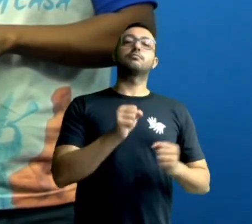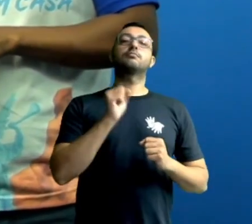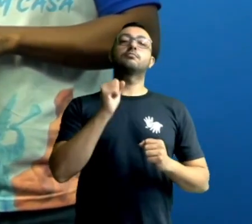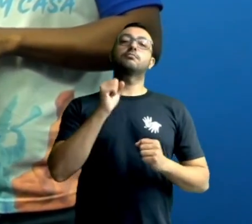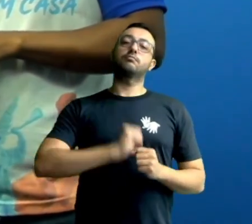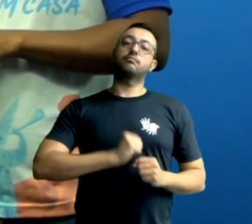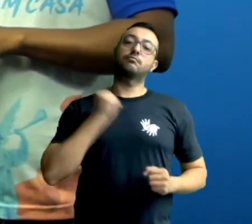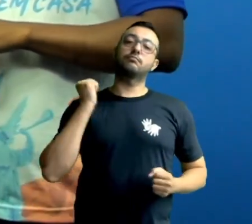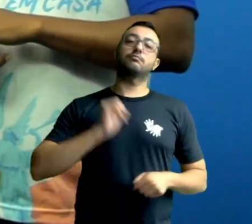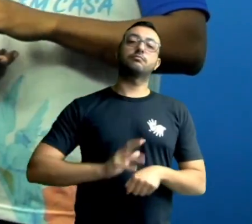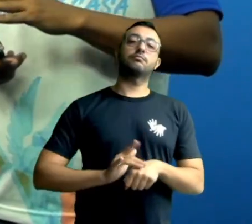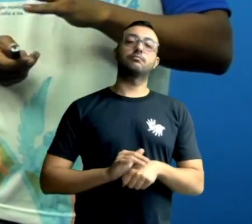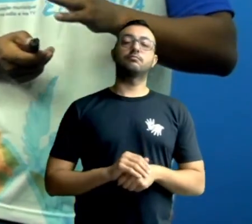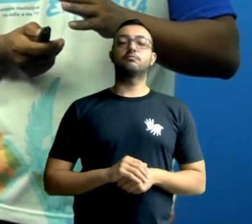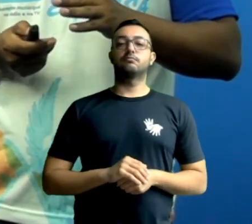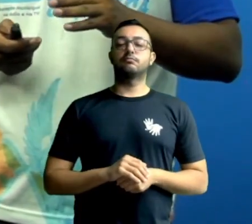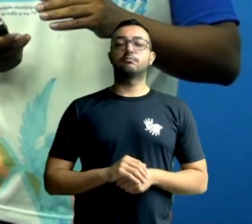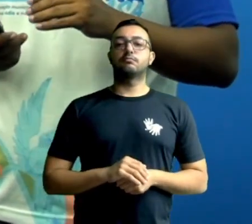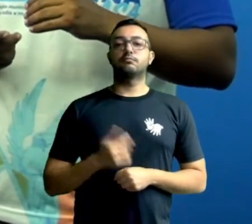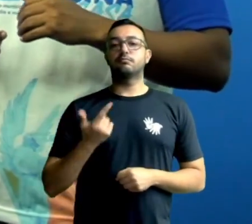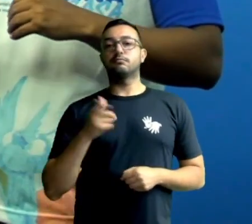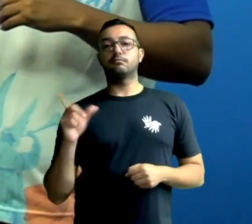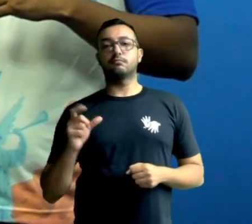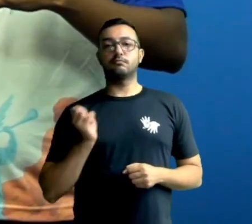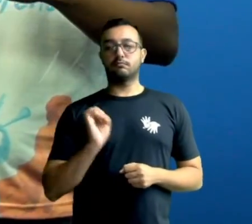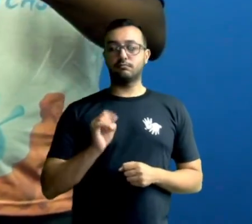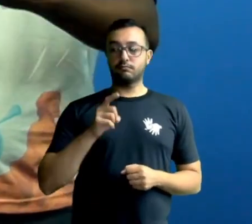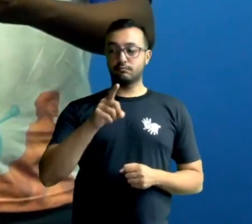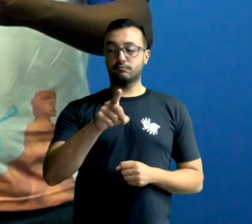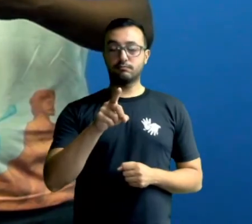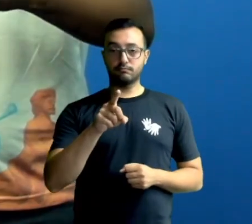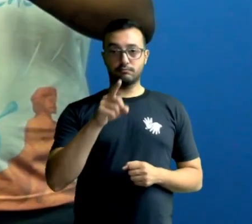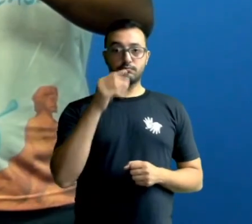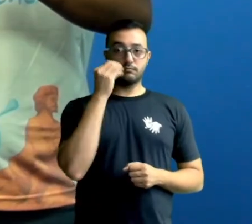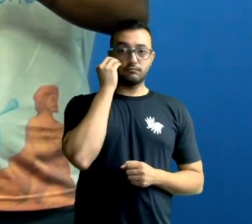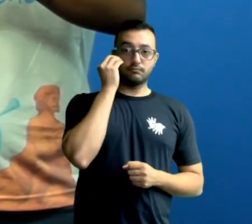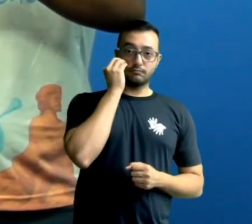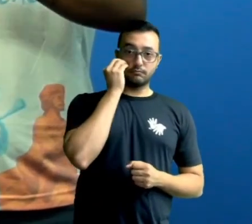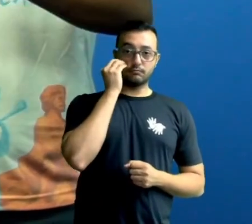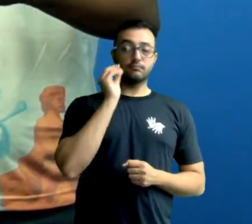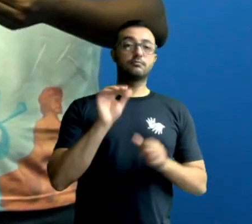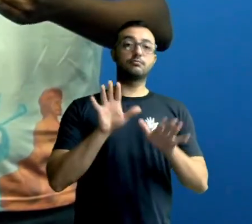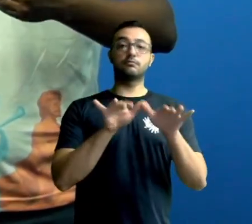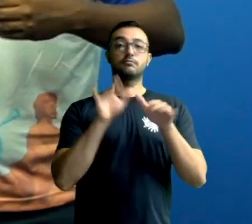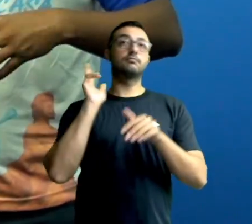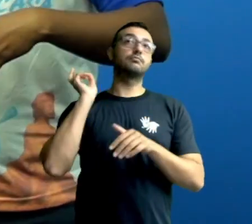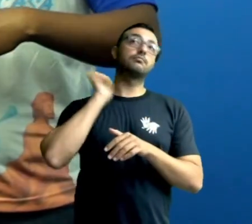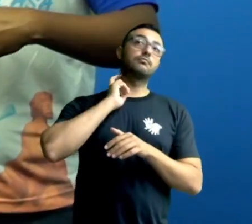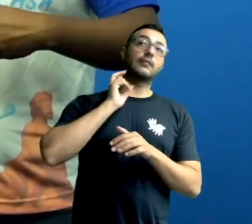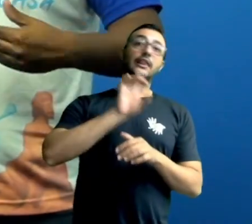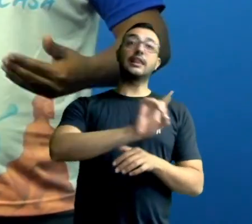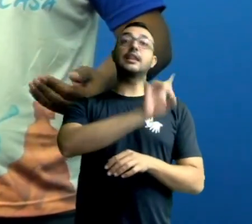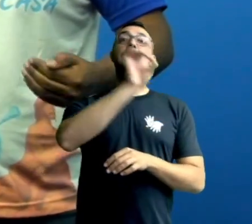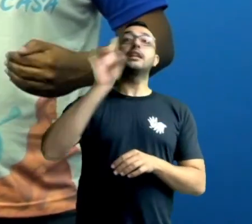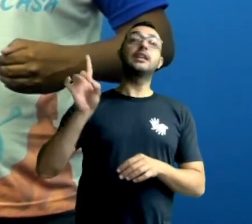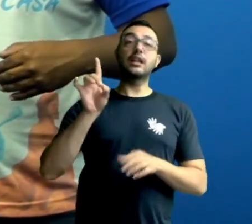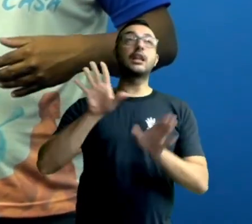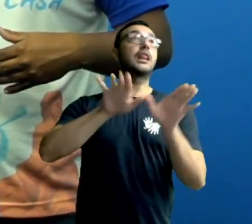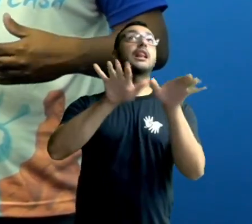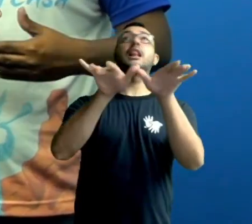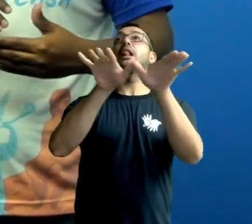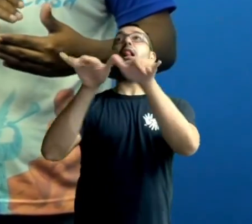raiva. Outra coisa, se você observar morcegos voando durante o dia, então